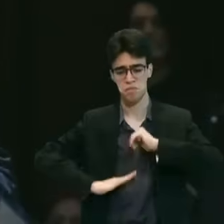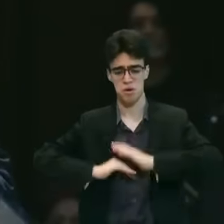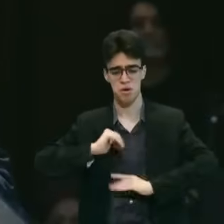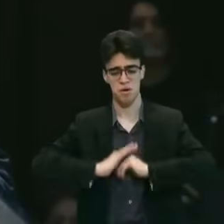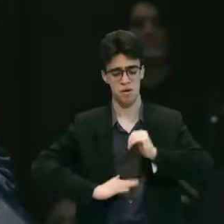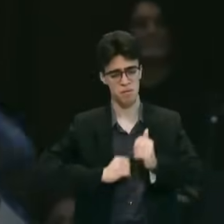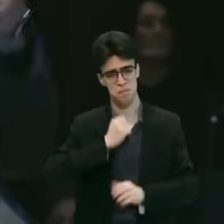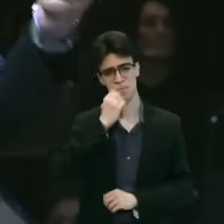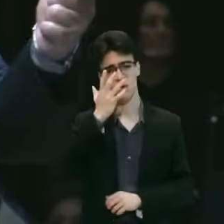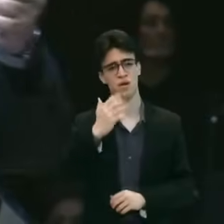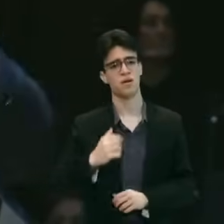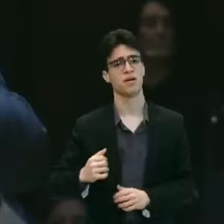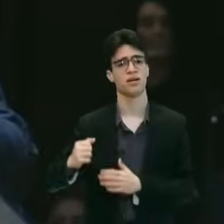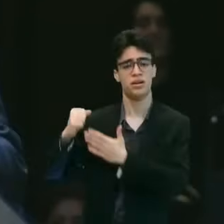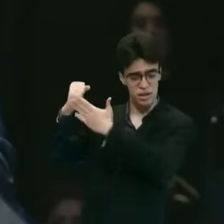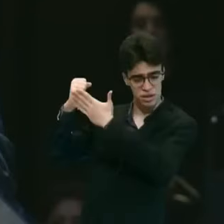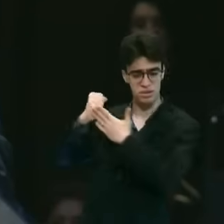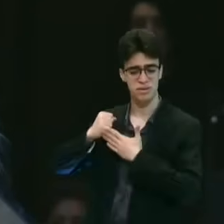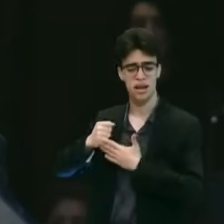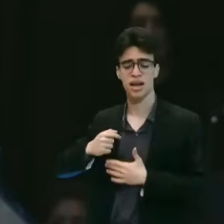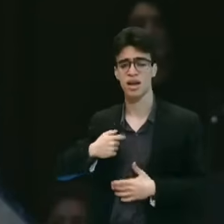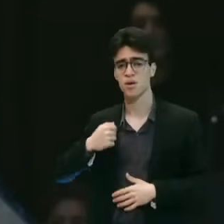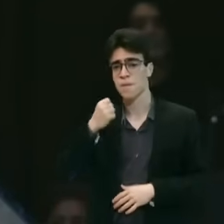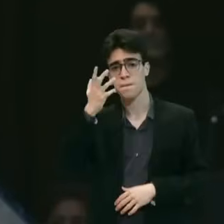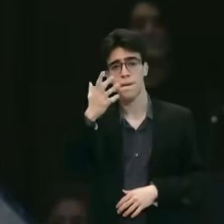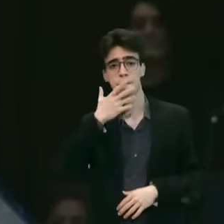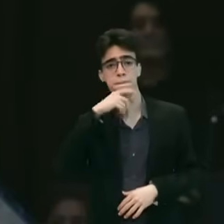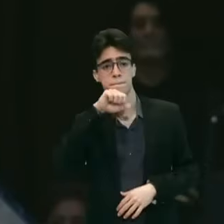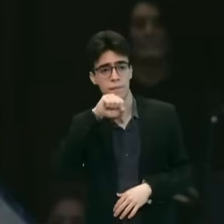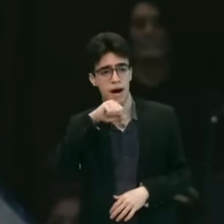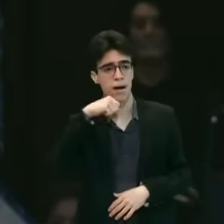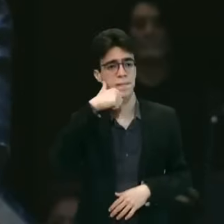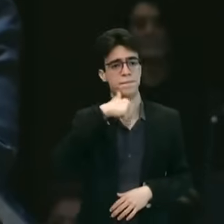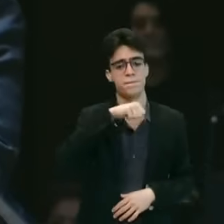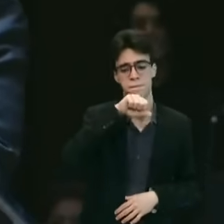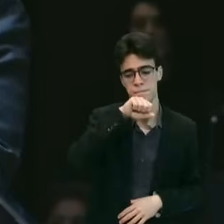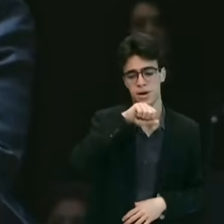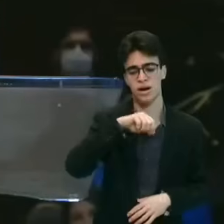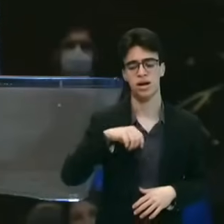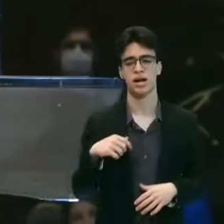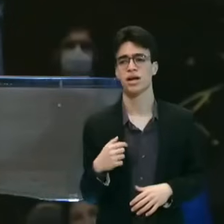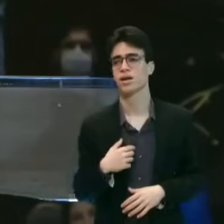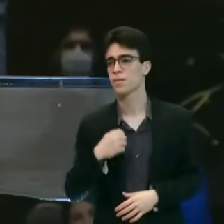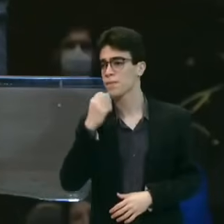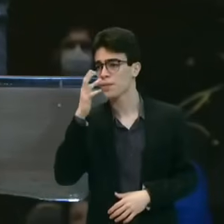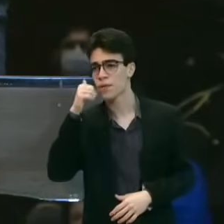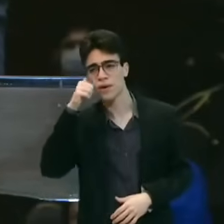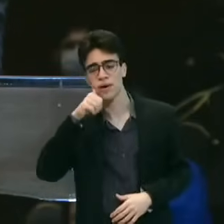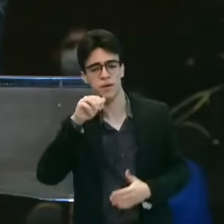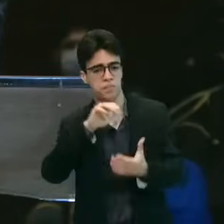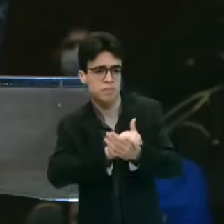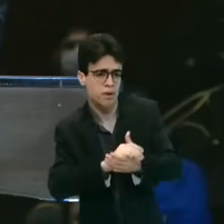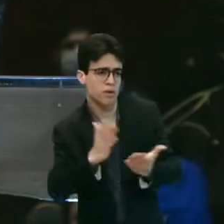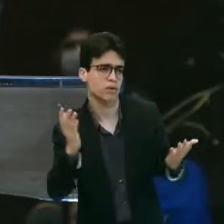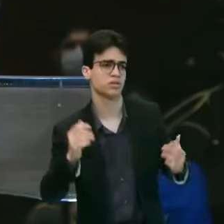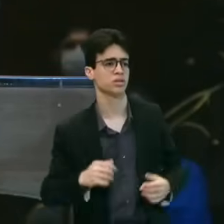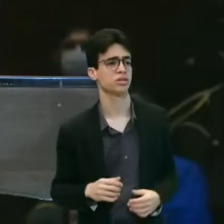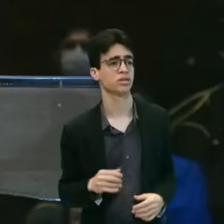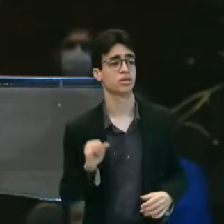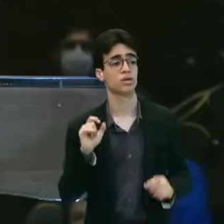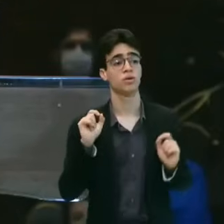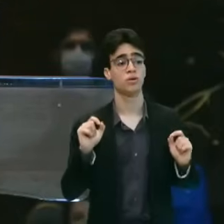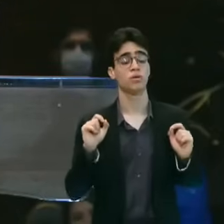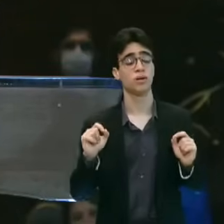nos ensinar a ser um bom pai, uma boa mãe, um bom marido, uma boa esposa, deixar com que